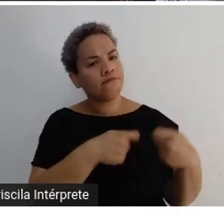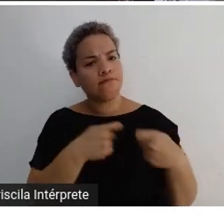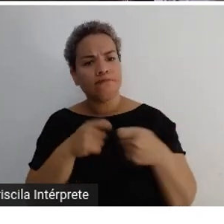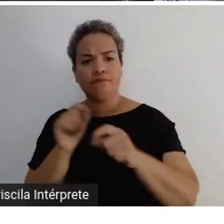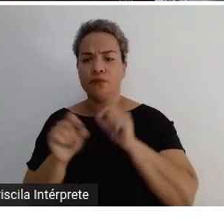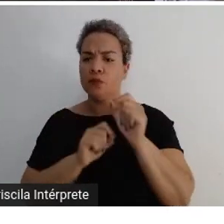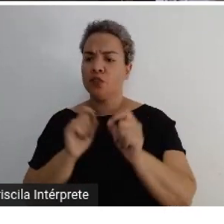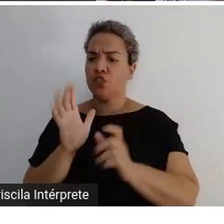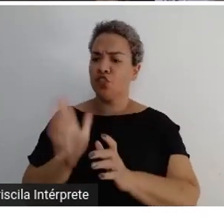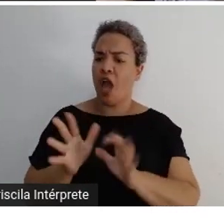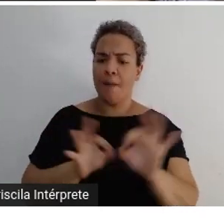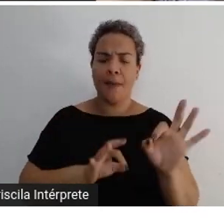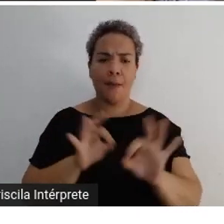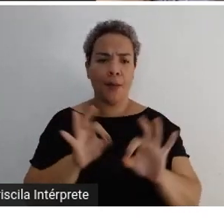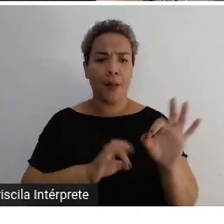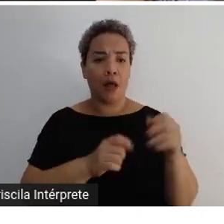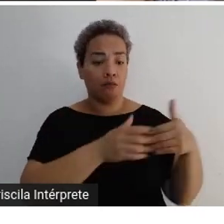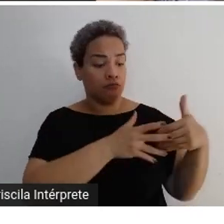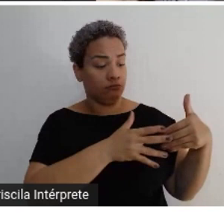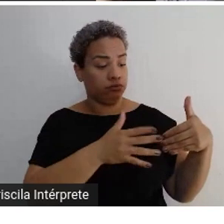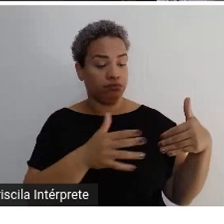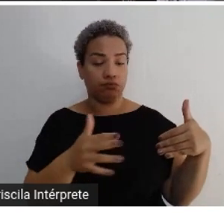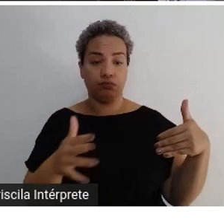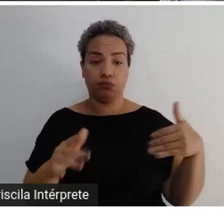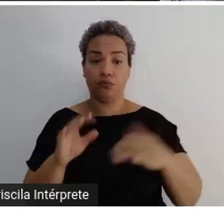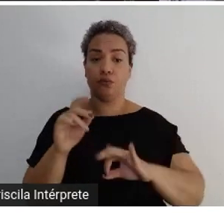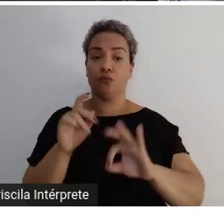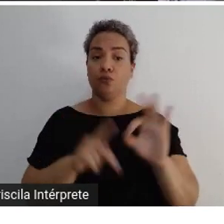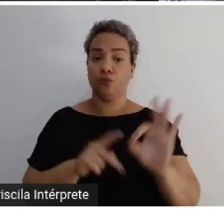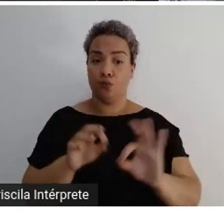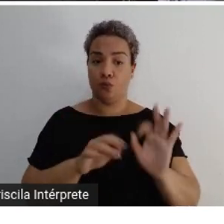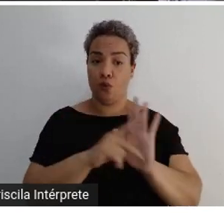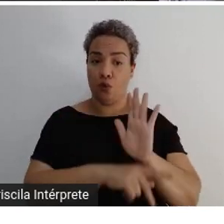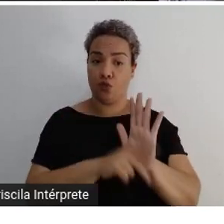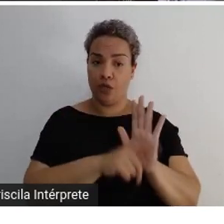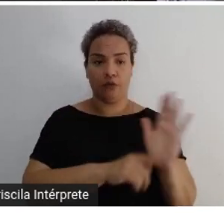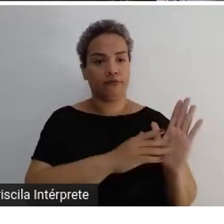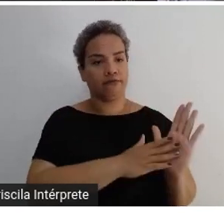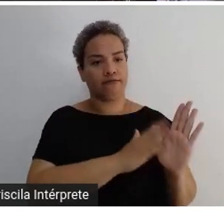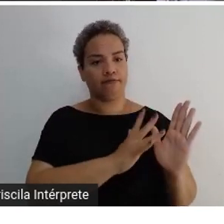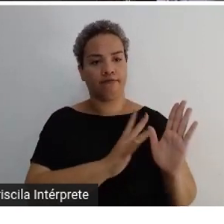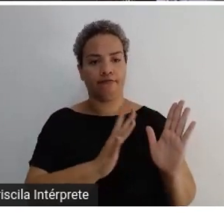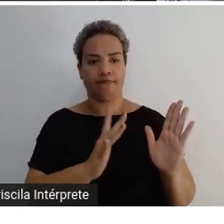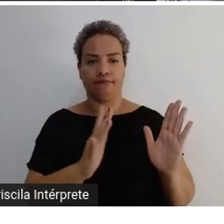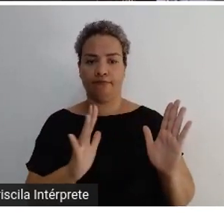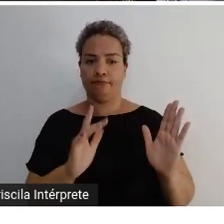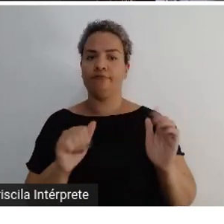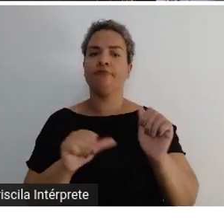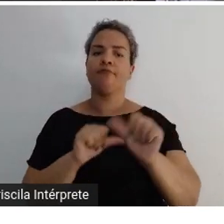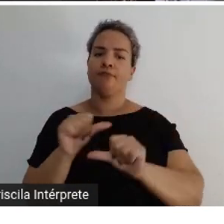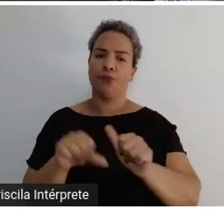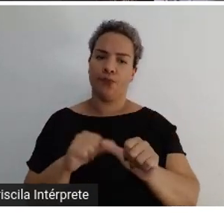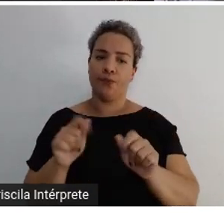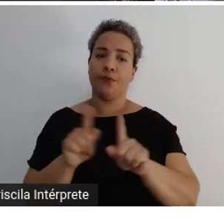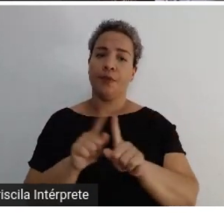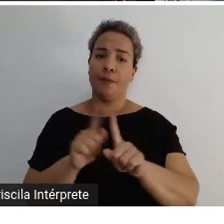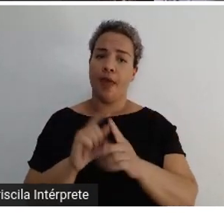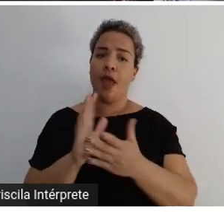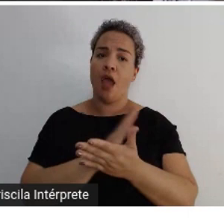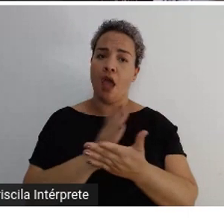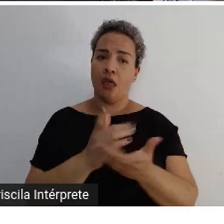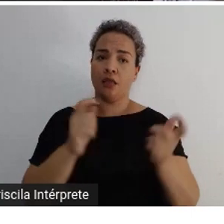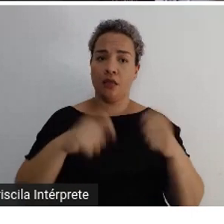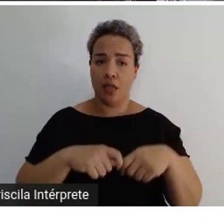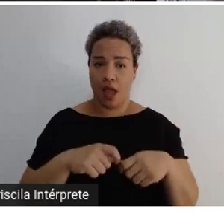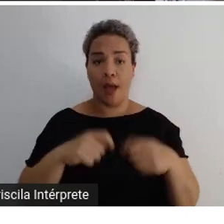a gente planejou durante o projeto, ao longo do tempo, venha a ter a necessidade de